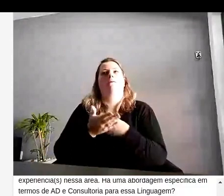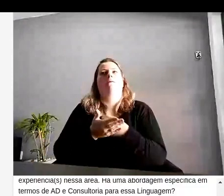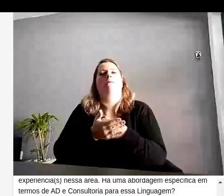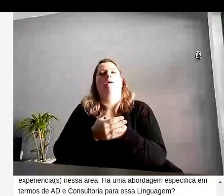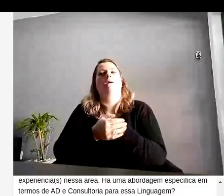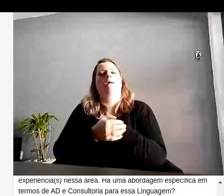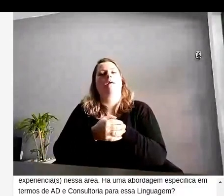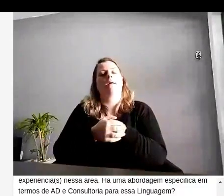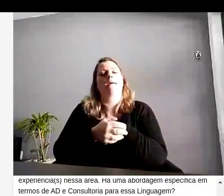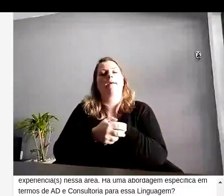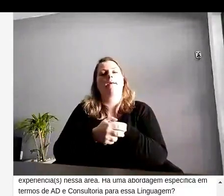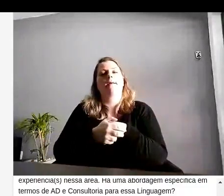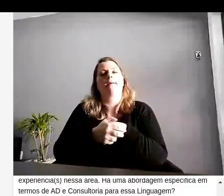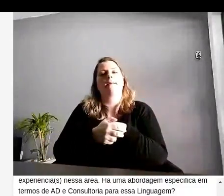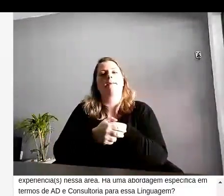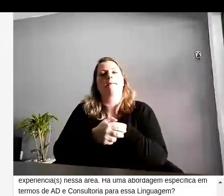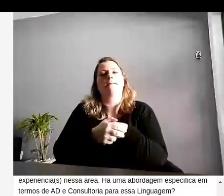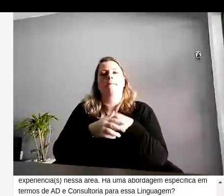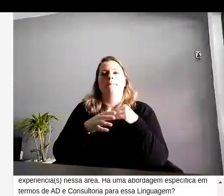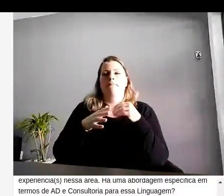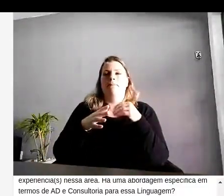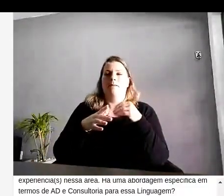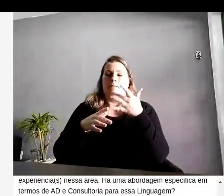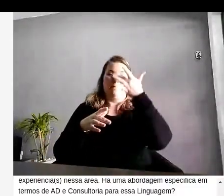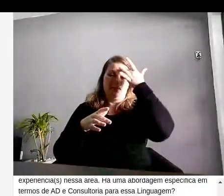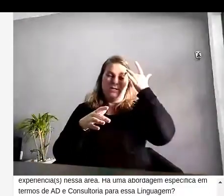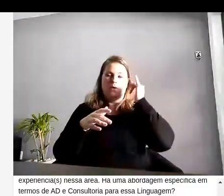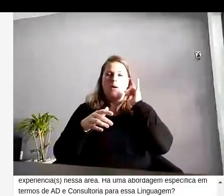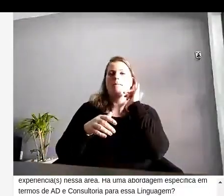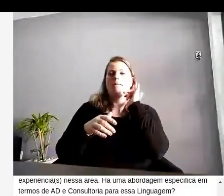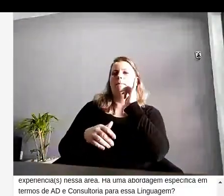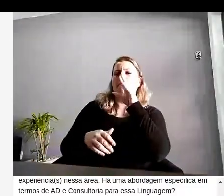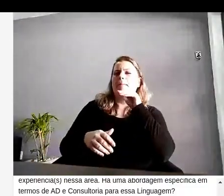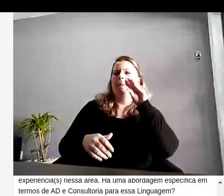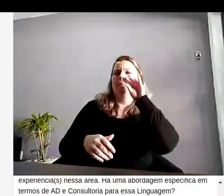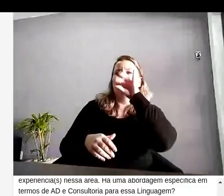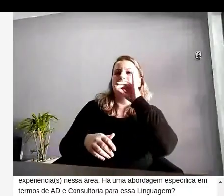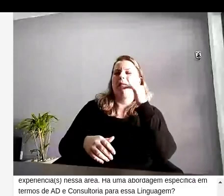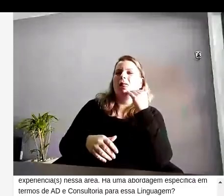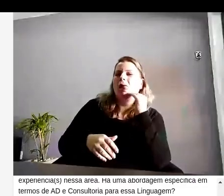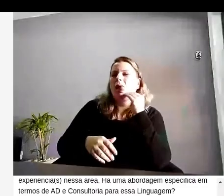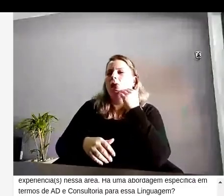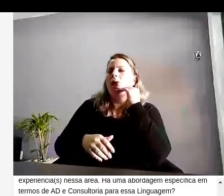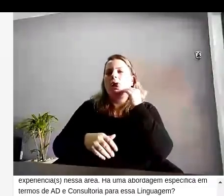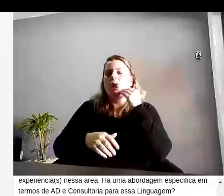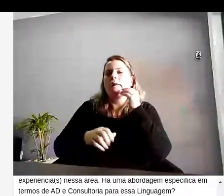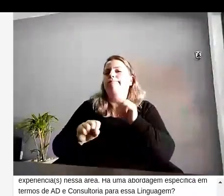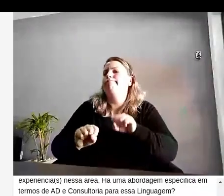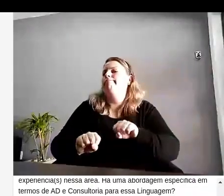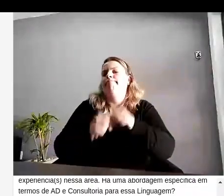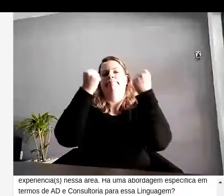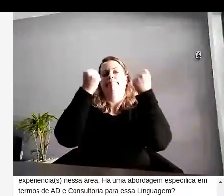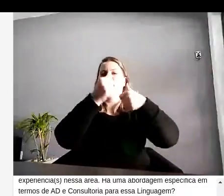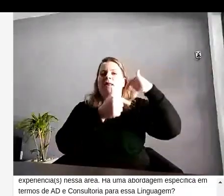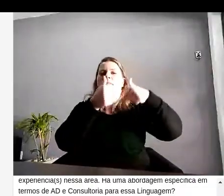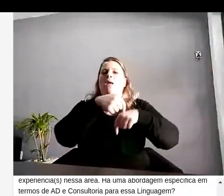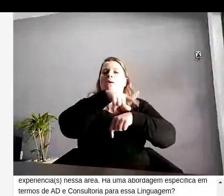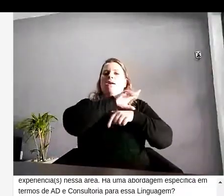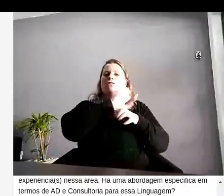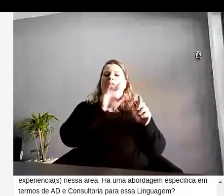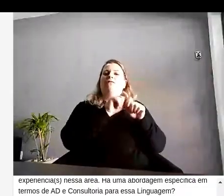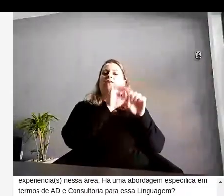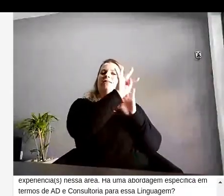uma locução ruim estraga um trabalho de um roteiro de audiodescrição, por exemplo.